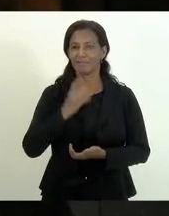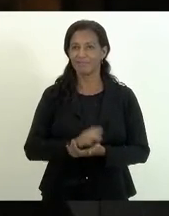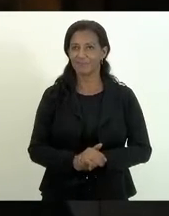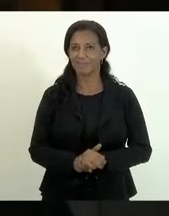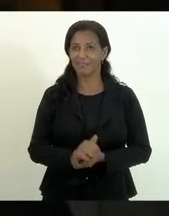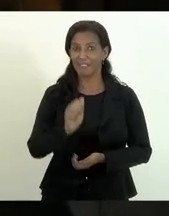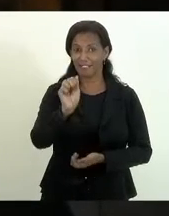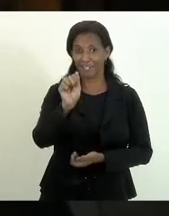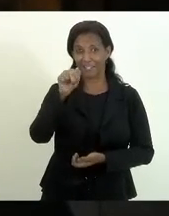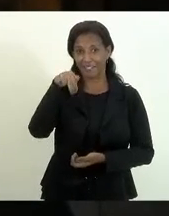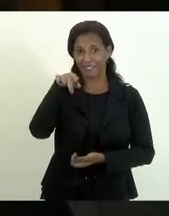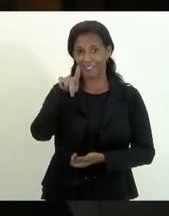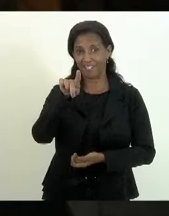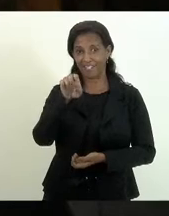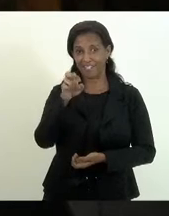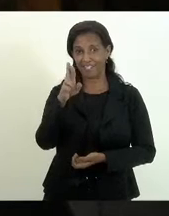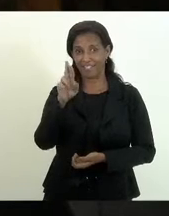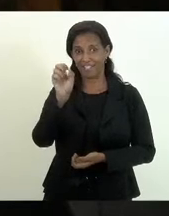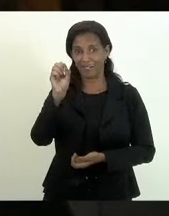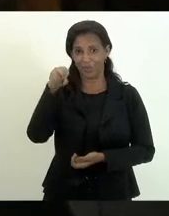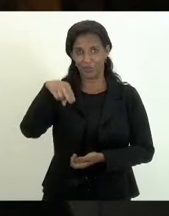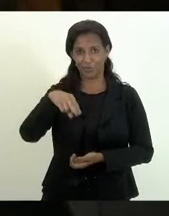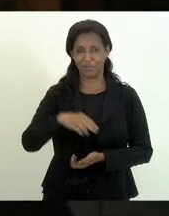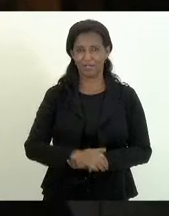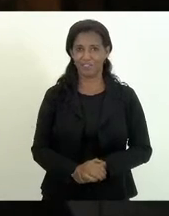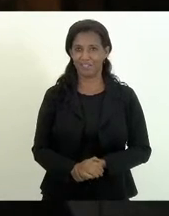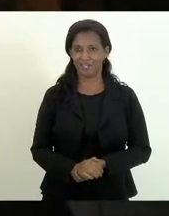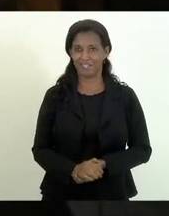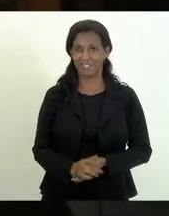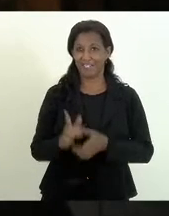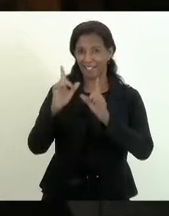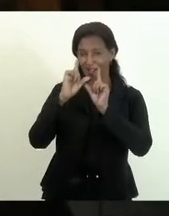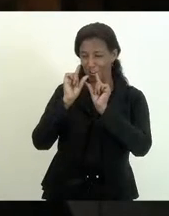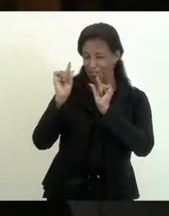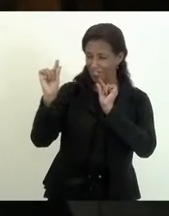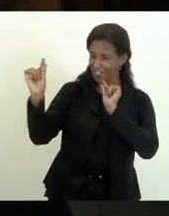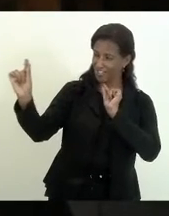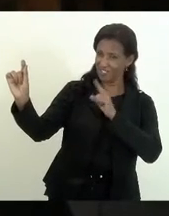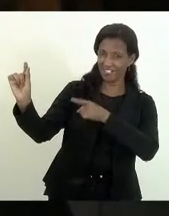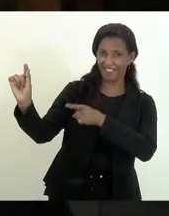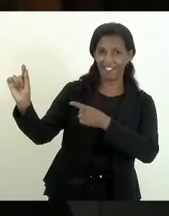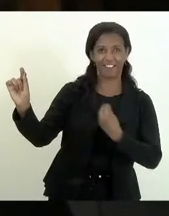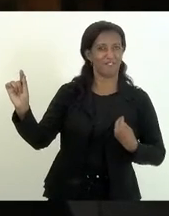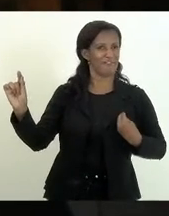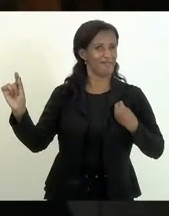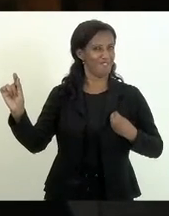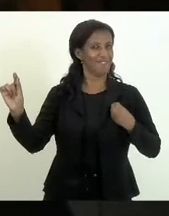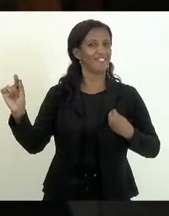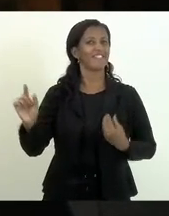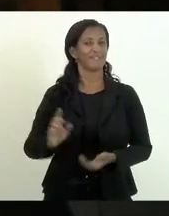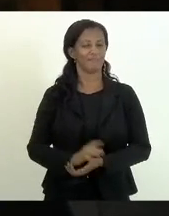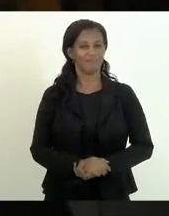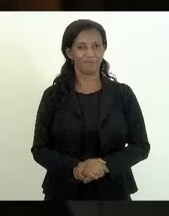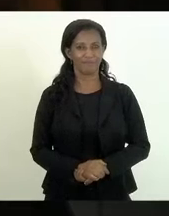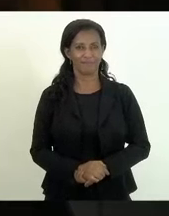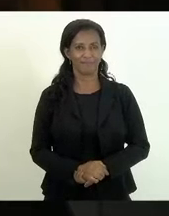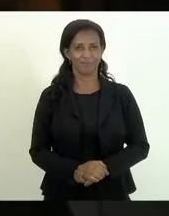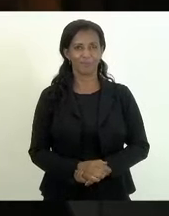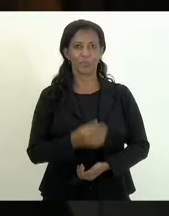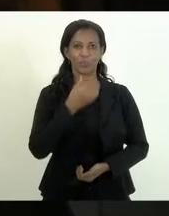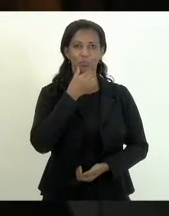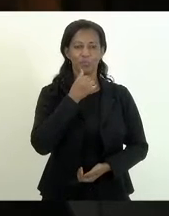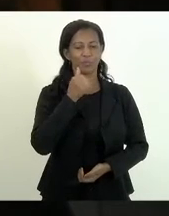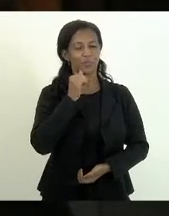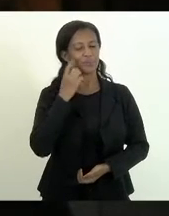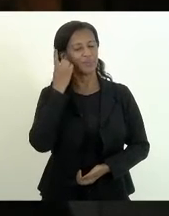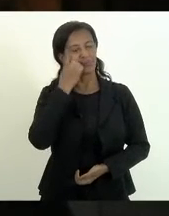o Anderson Ah tá longe mas eu tô vendo presente senhoras